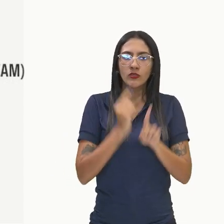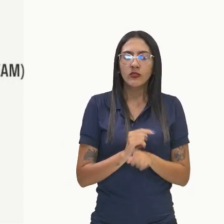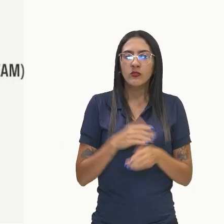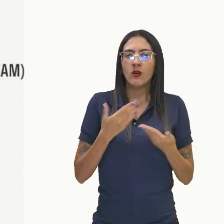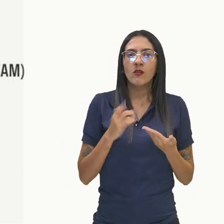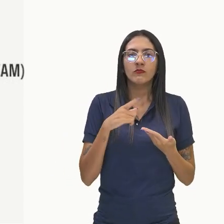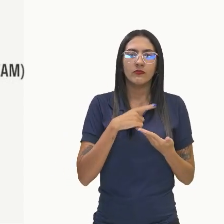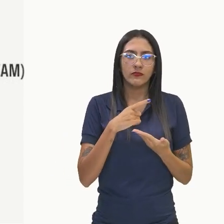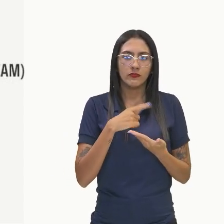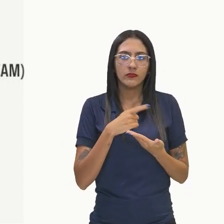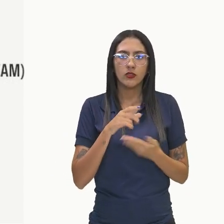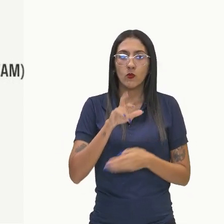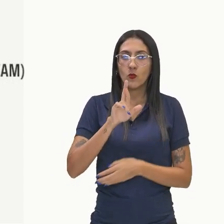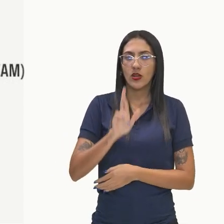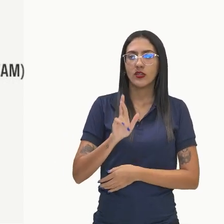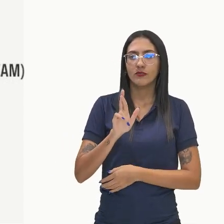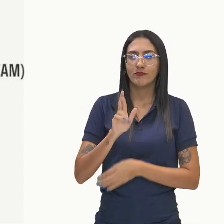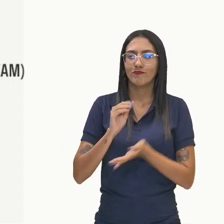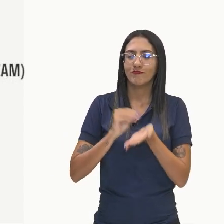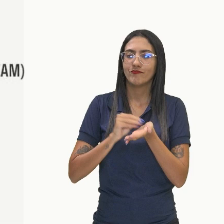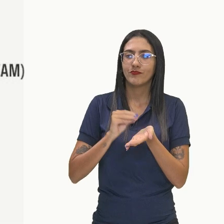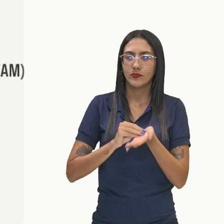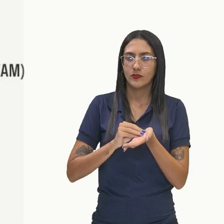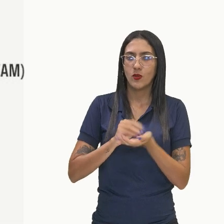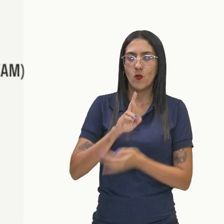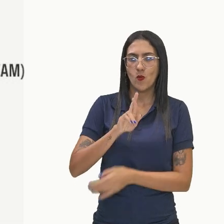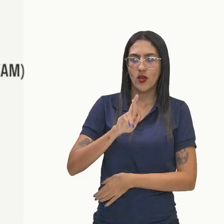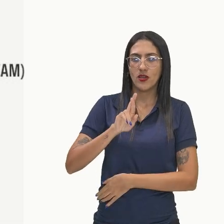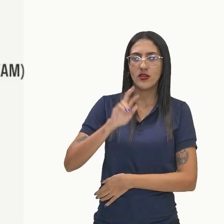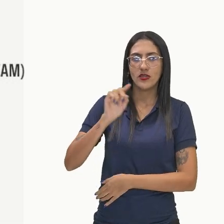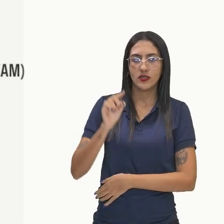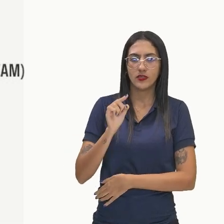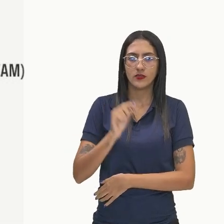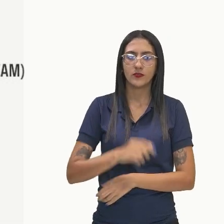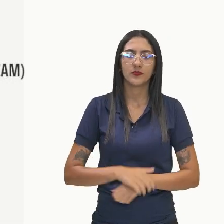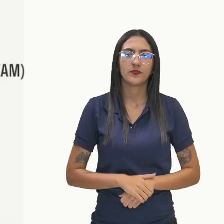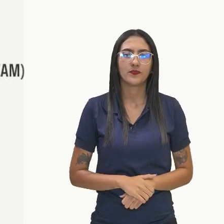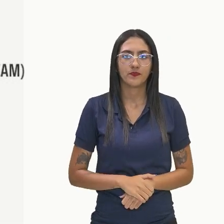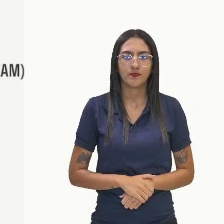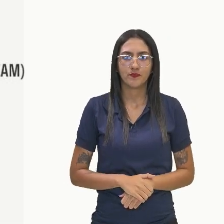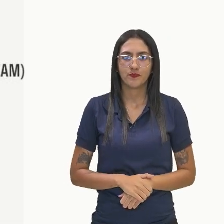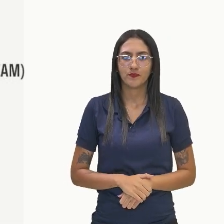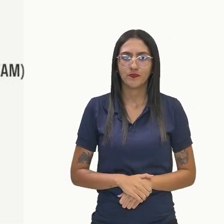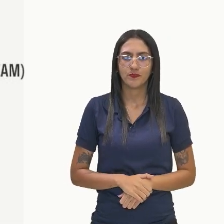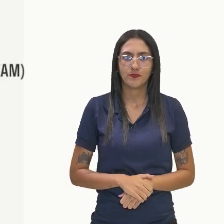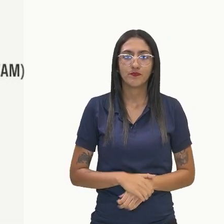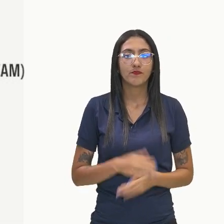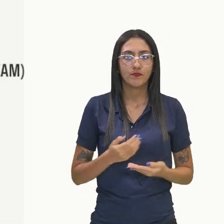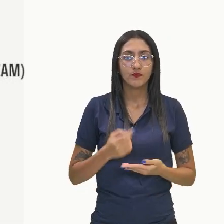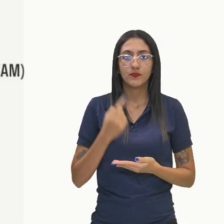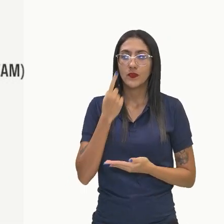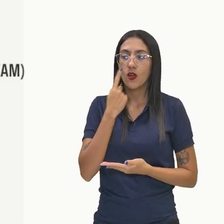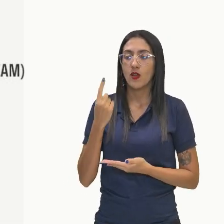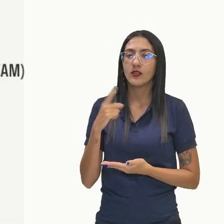valor da resistência interna, o R'. Certo, pessoal? Então é isso que nós vamos ver aqui na solução. Olha